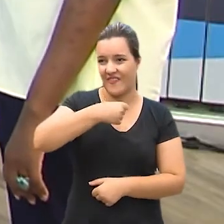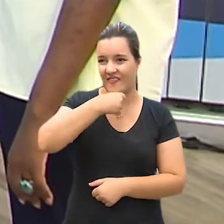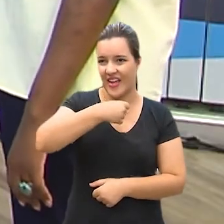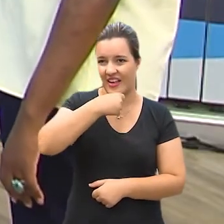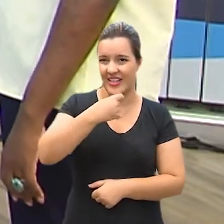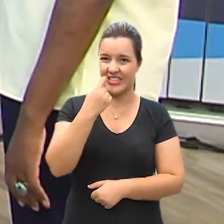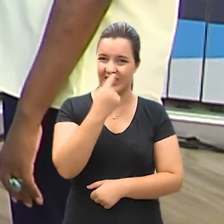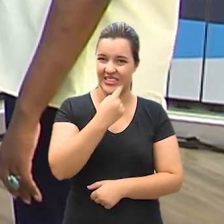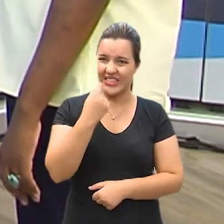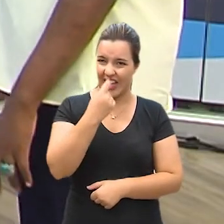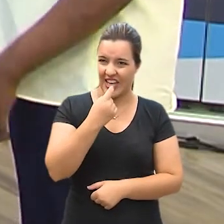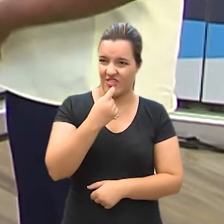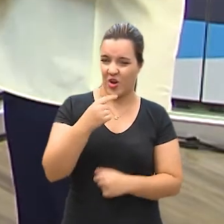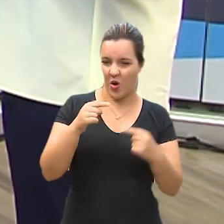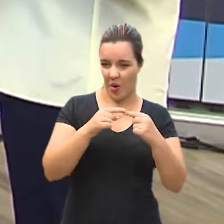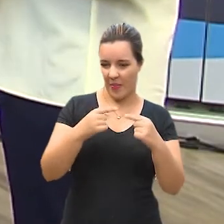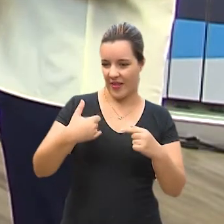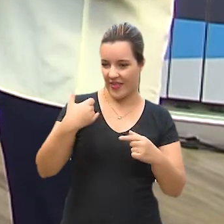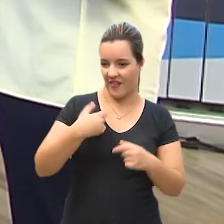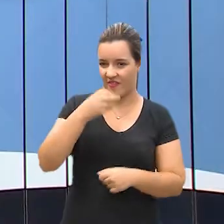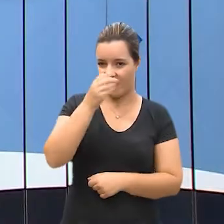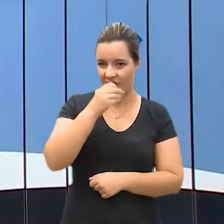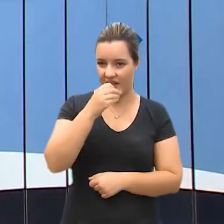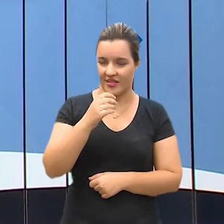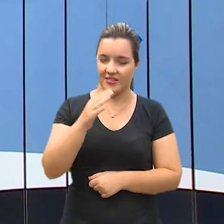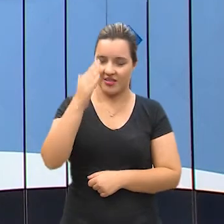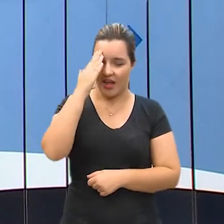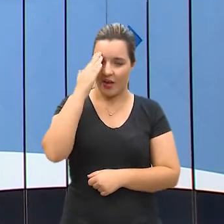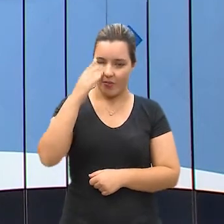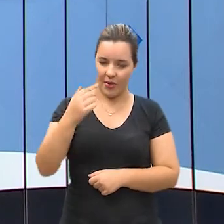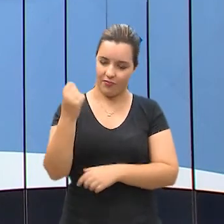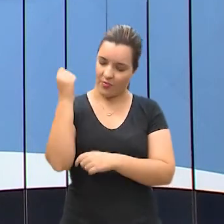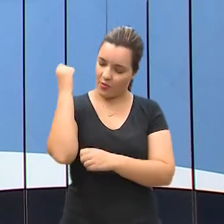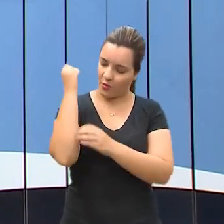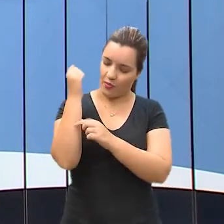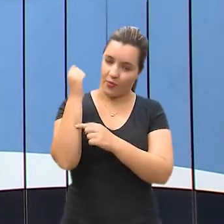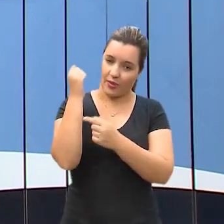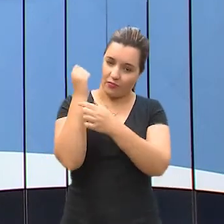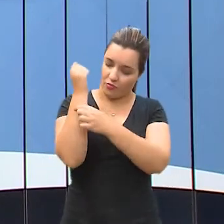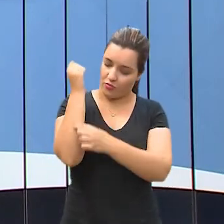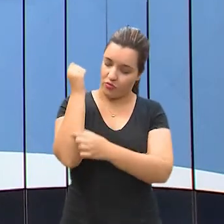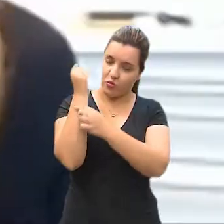ficando mais fracos também? Porque a gente sabe que os ossos vão perdendo aí a força, né?